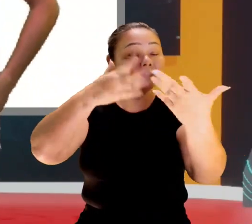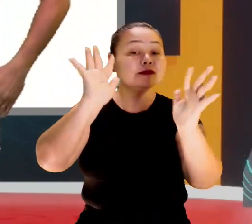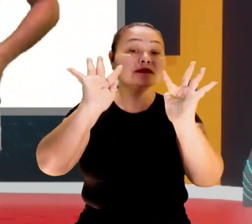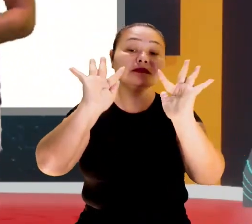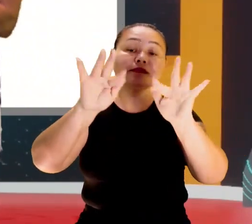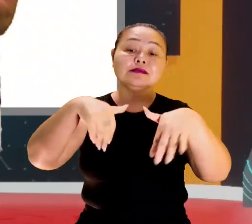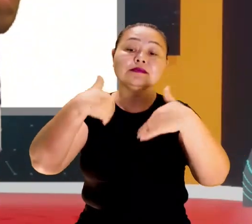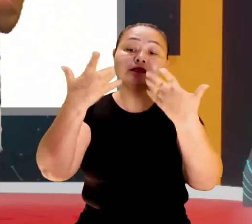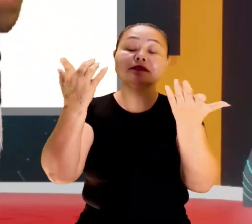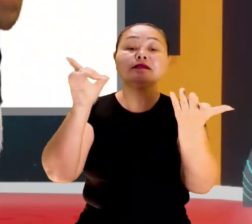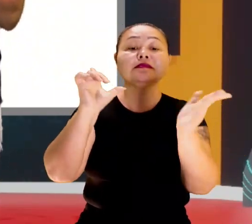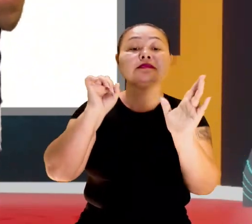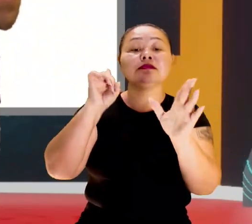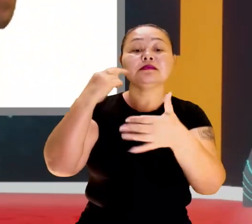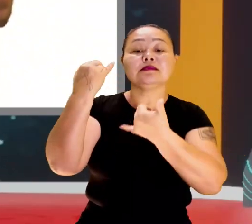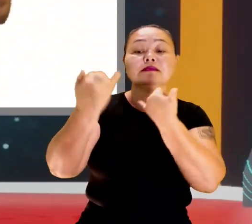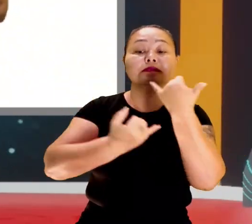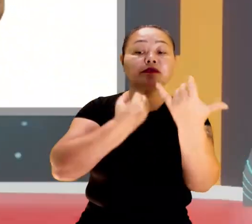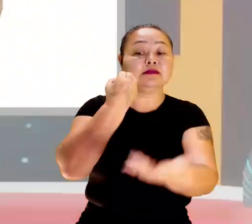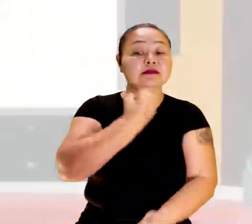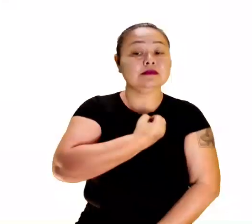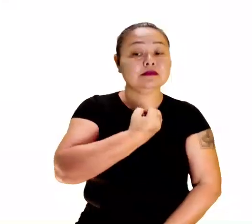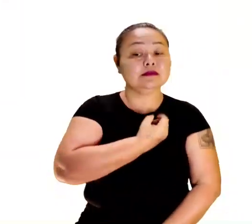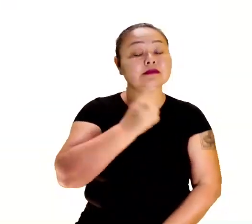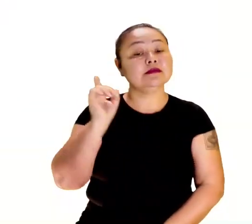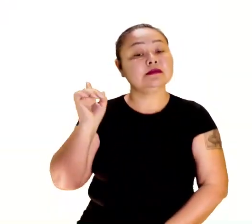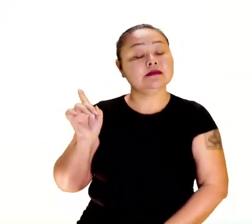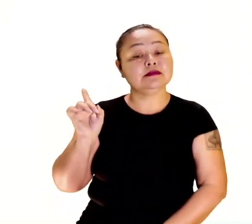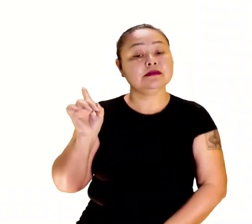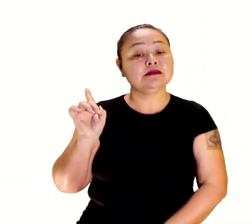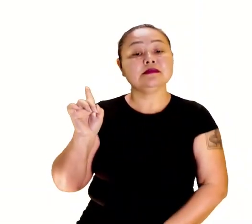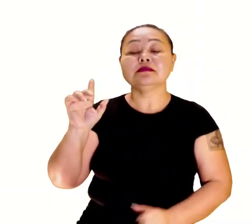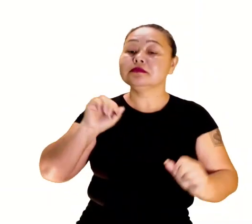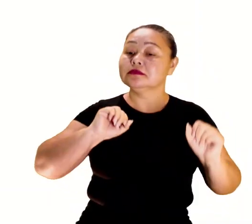nossa aula, vamos de Brincando com os números. Olha lá na